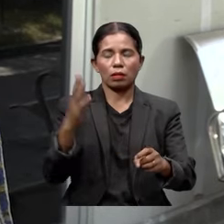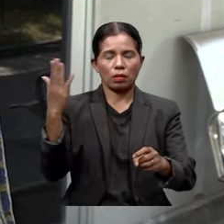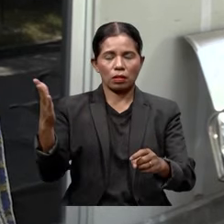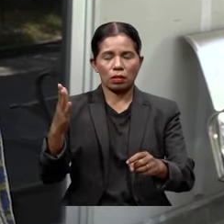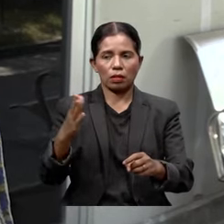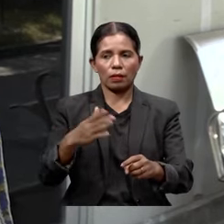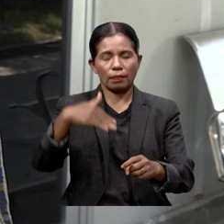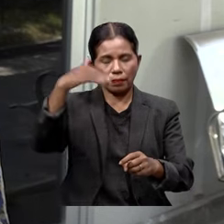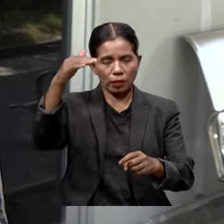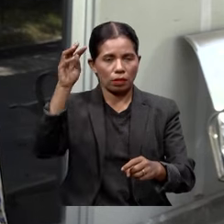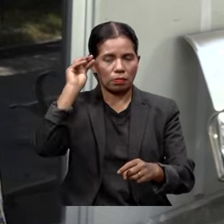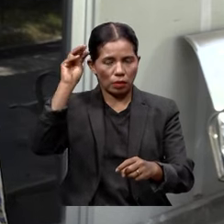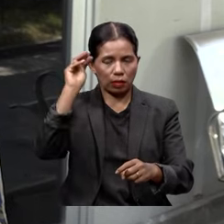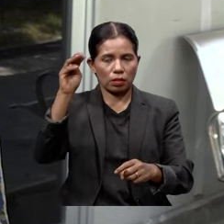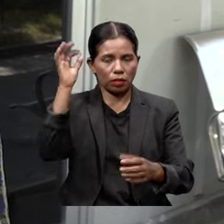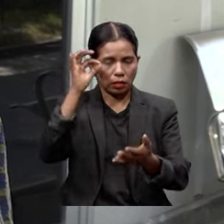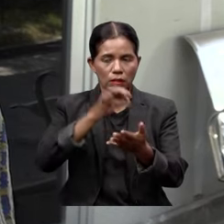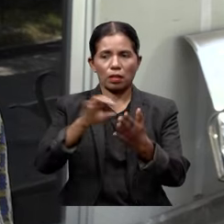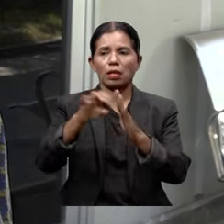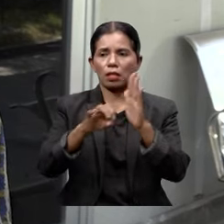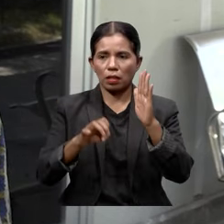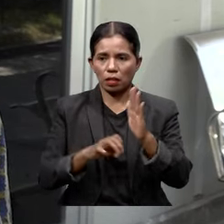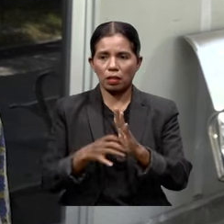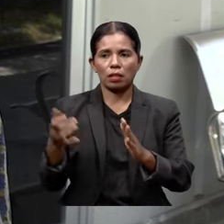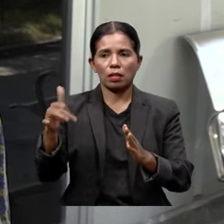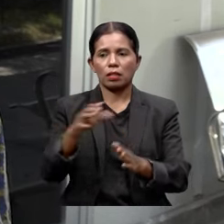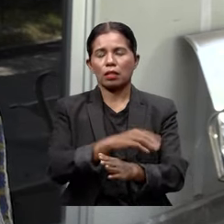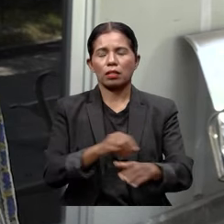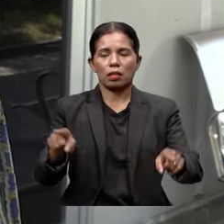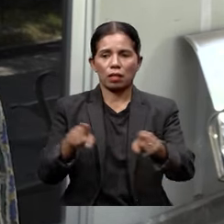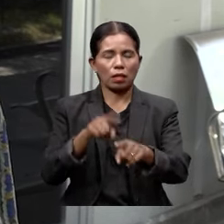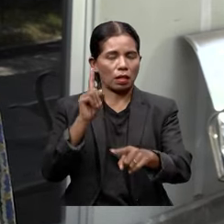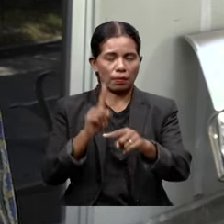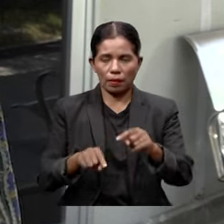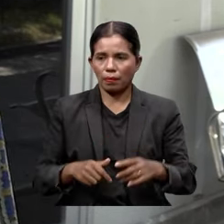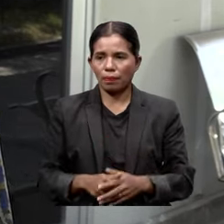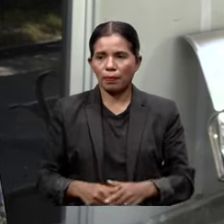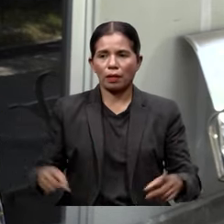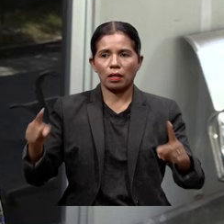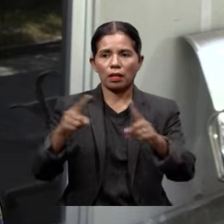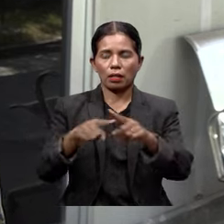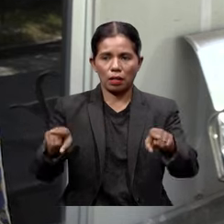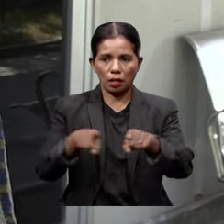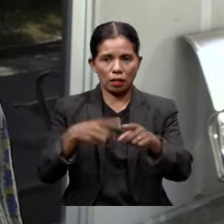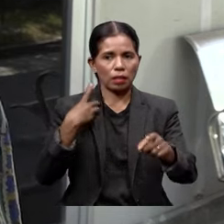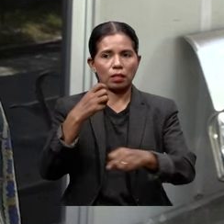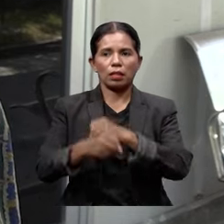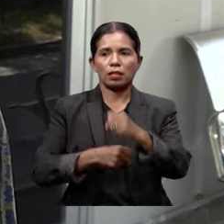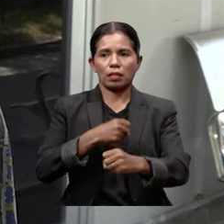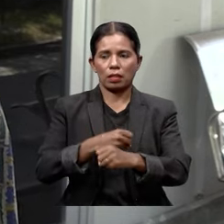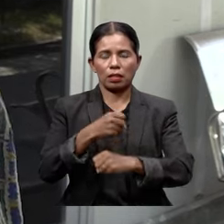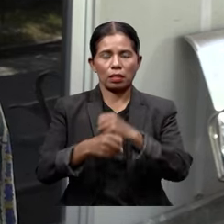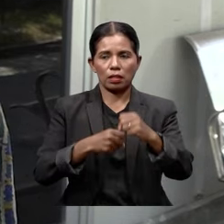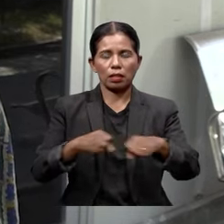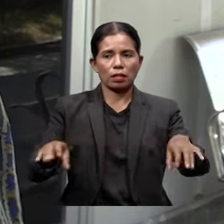topule tenga nesa ministro ga secretario estado ga serne makasumi la bele maka to sobu hansane ita tina tina